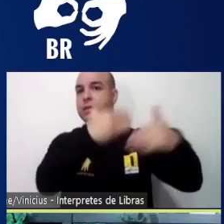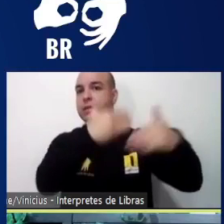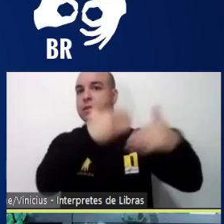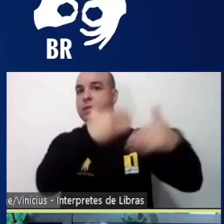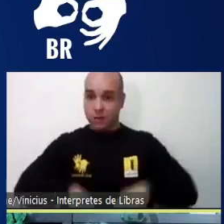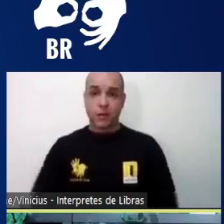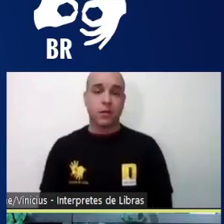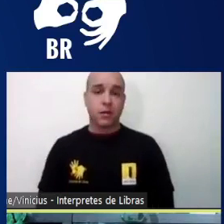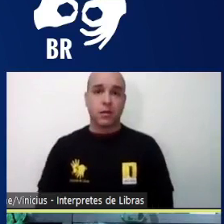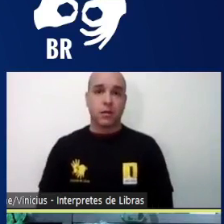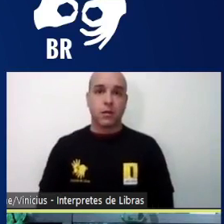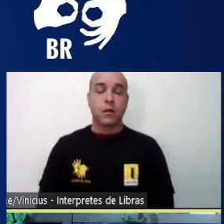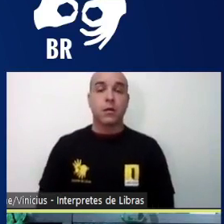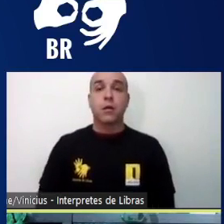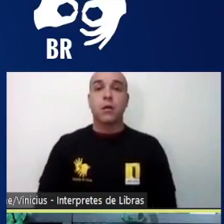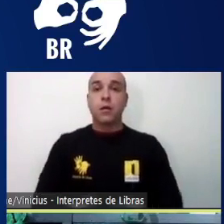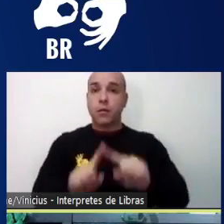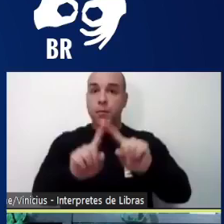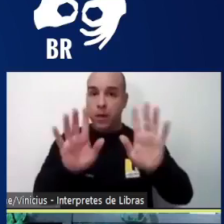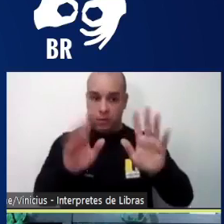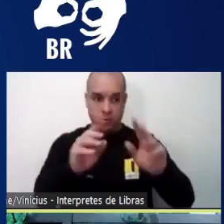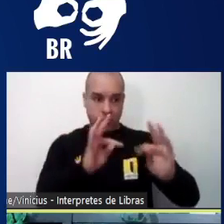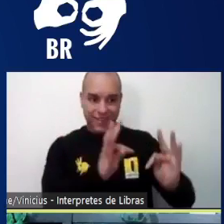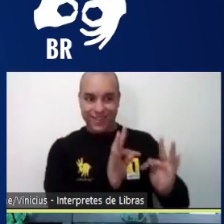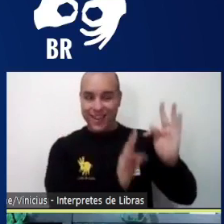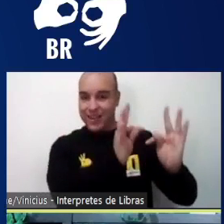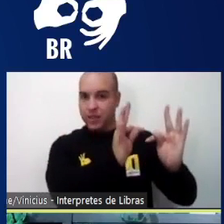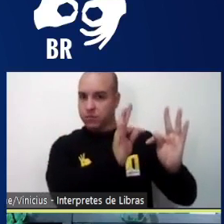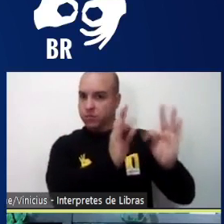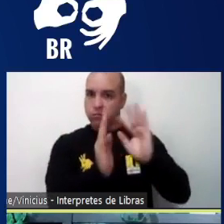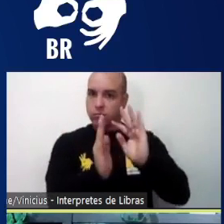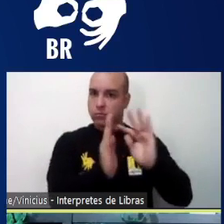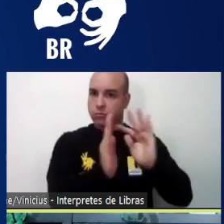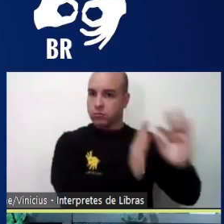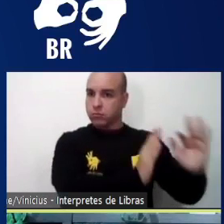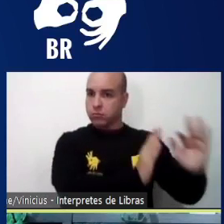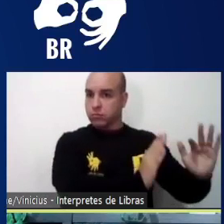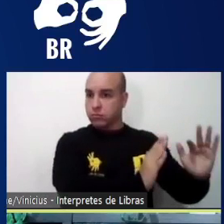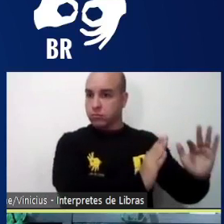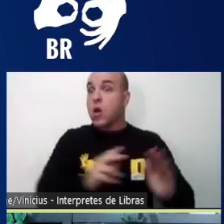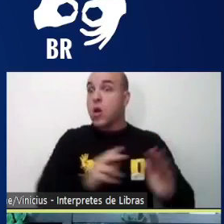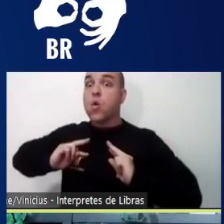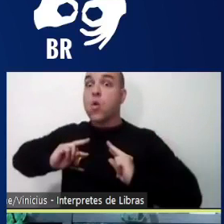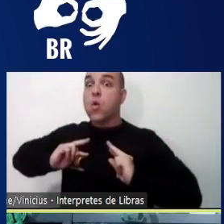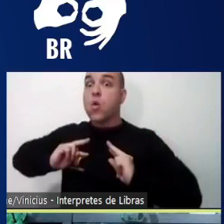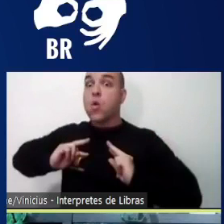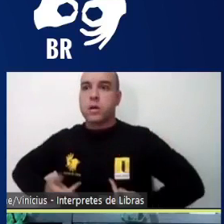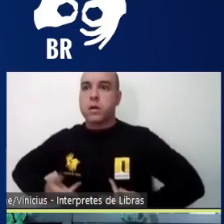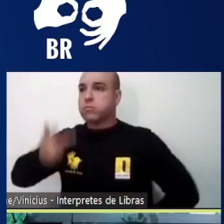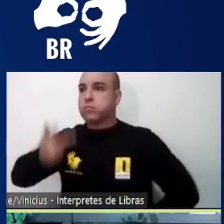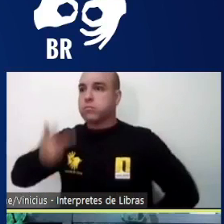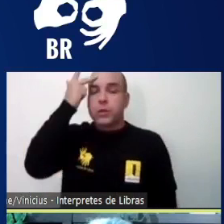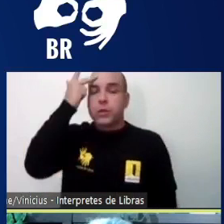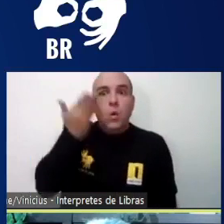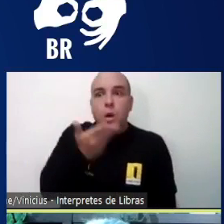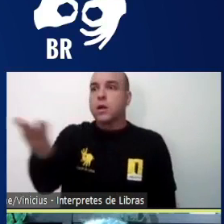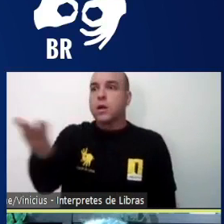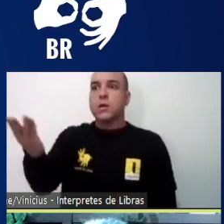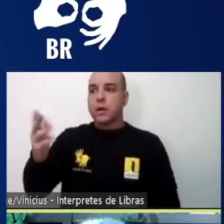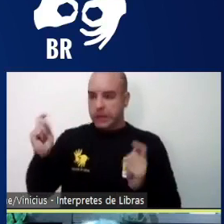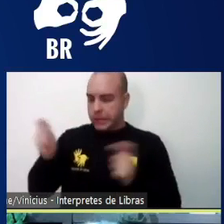Quando é que vamos realmente cooperar para que haja sustentabilidade e para que nós